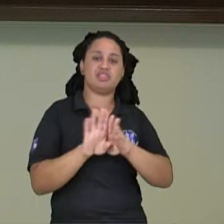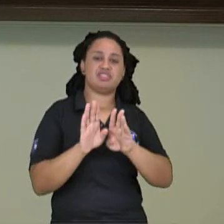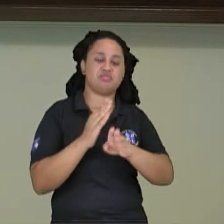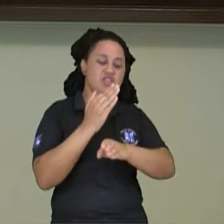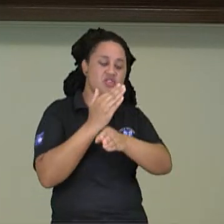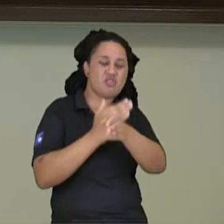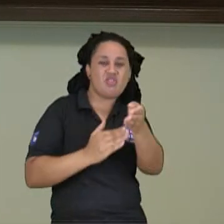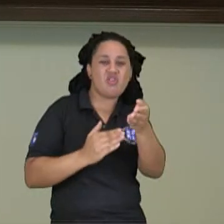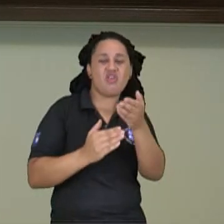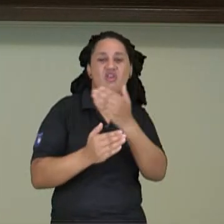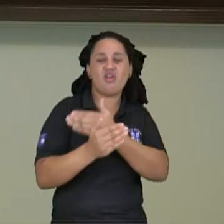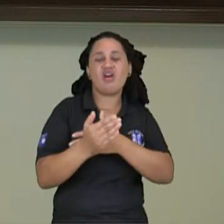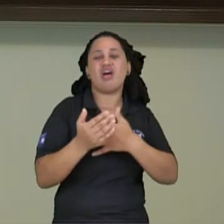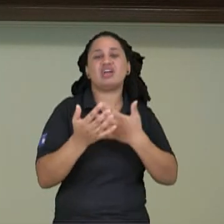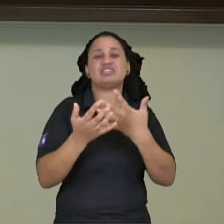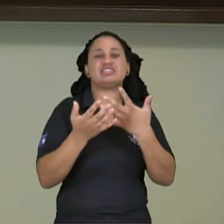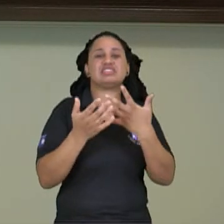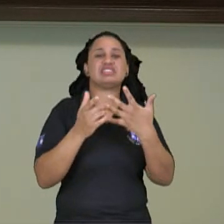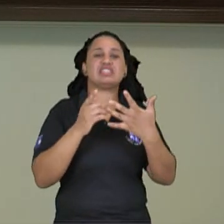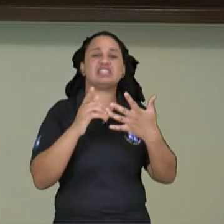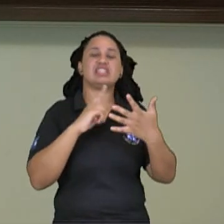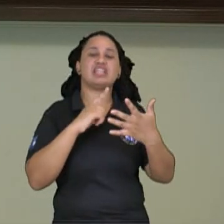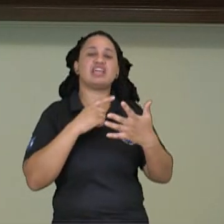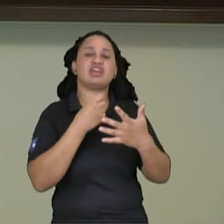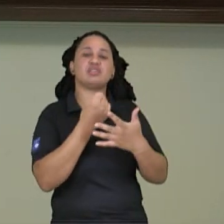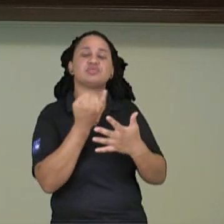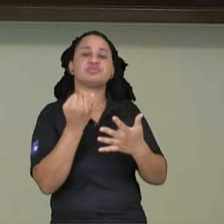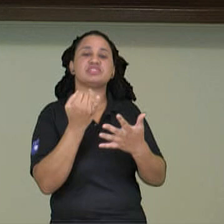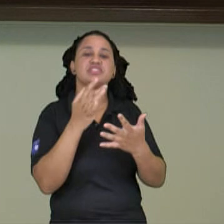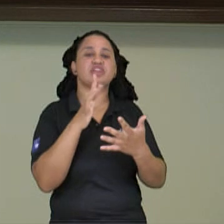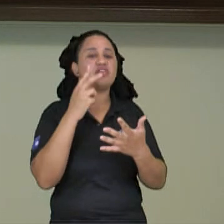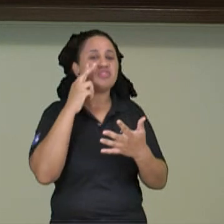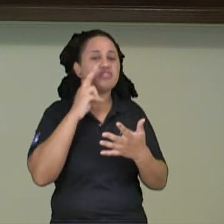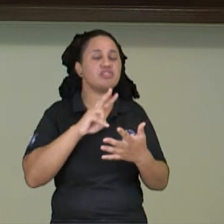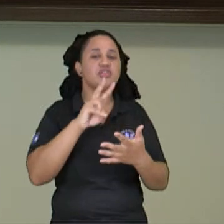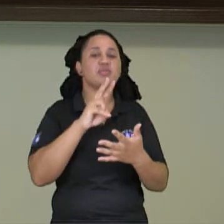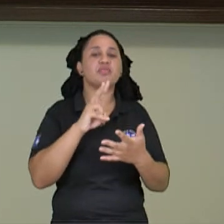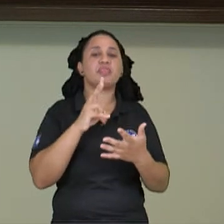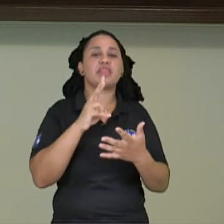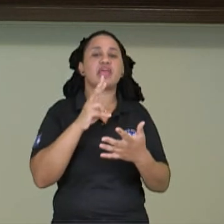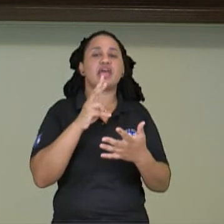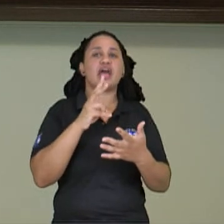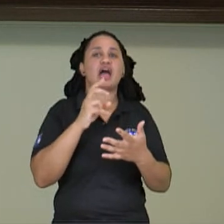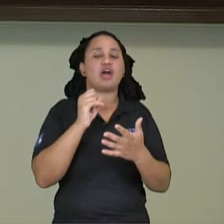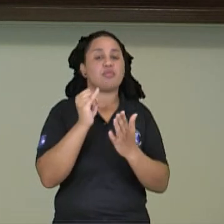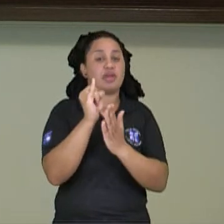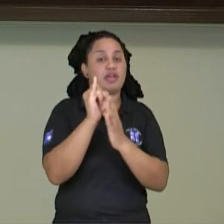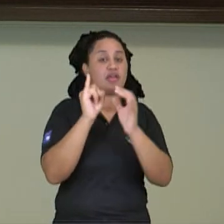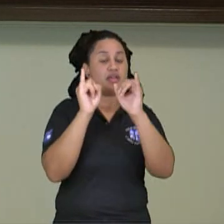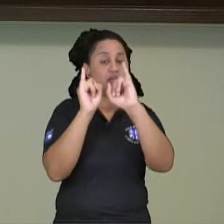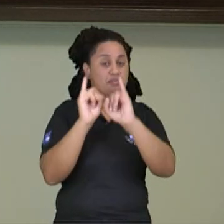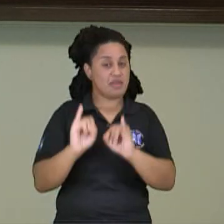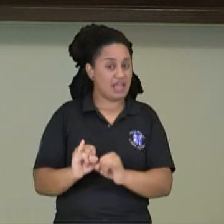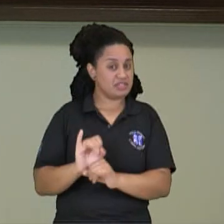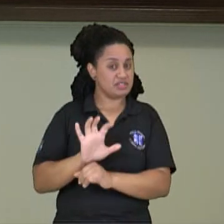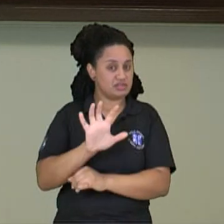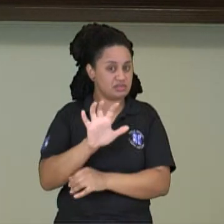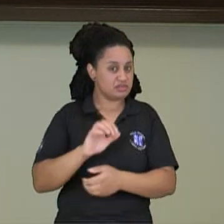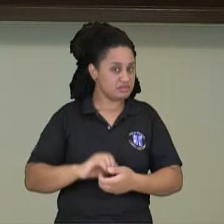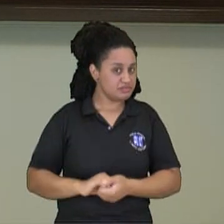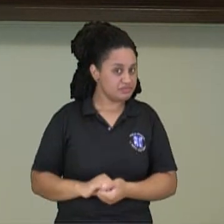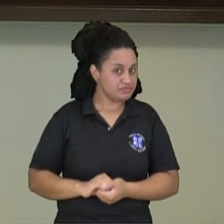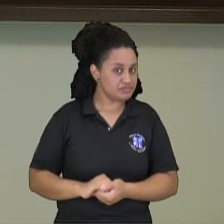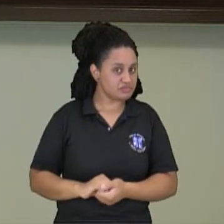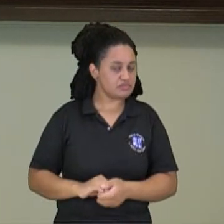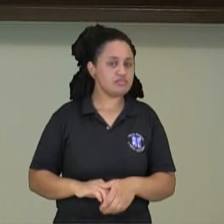mutilações, suspensões, né? Já viu alguma cena dessa, alguma imagem desse tipo, né?